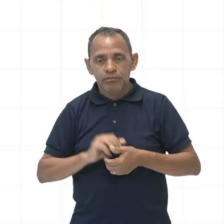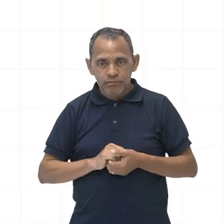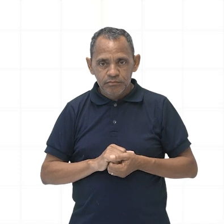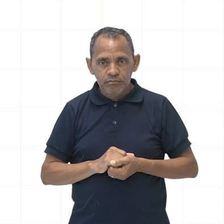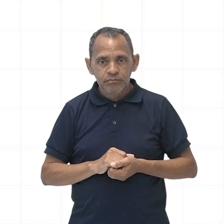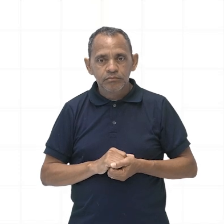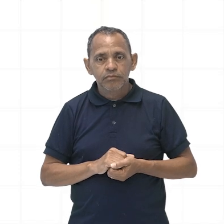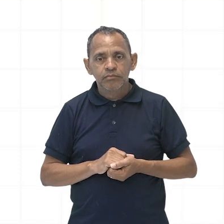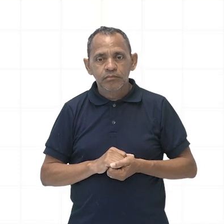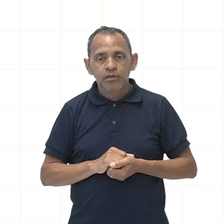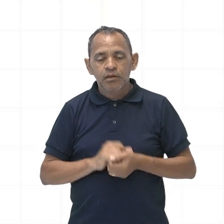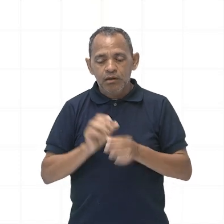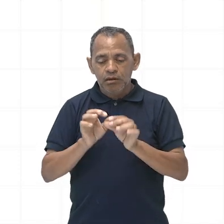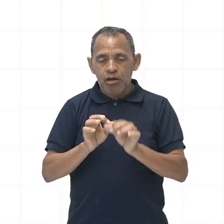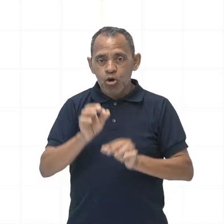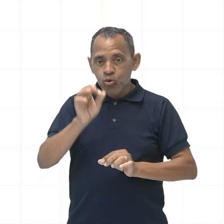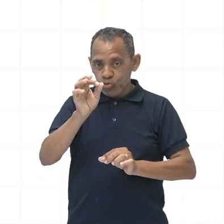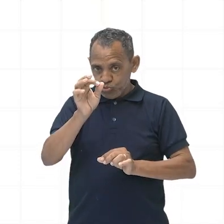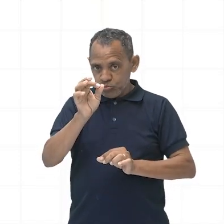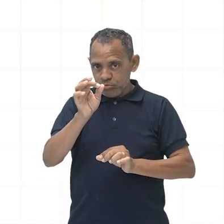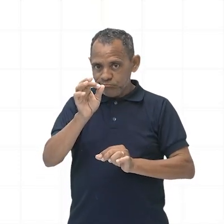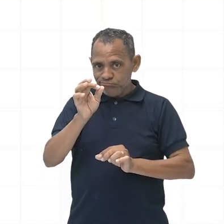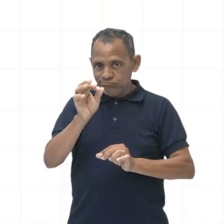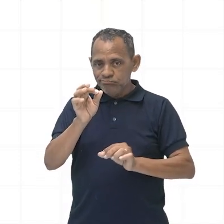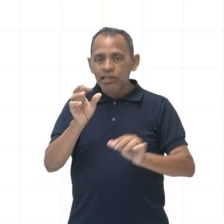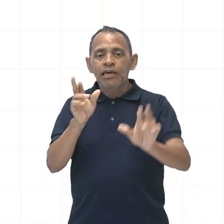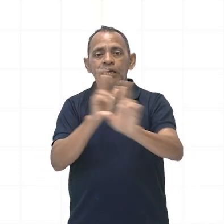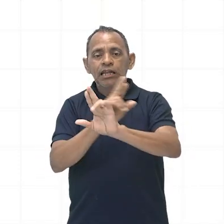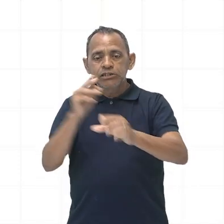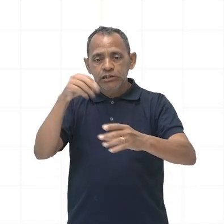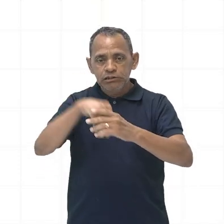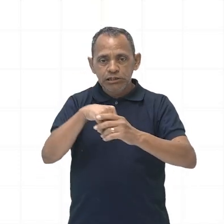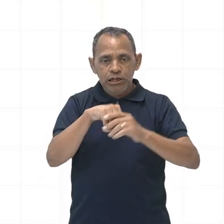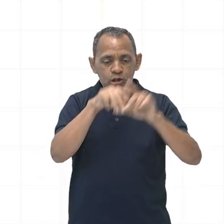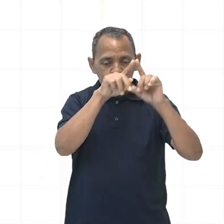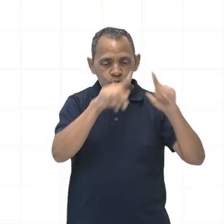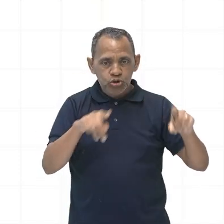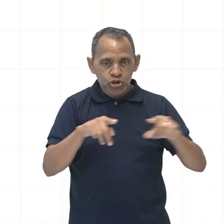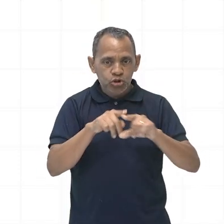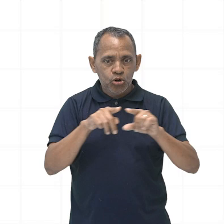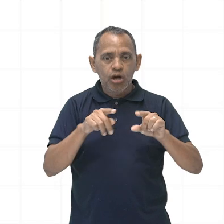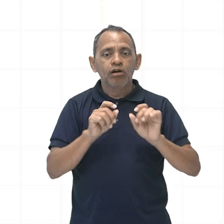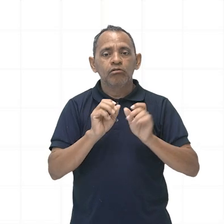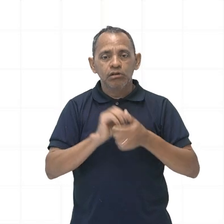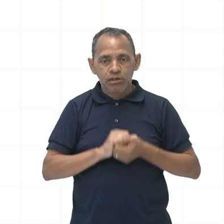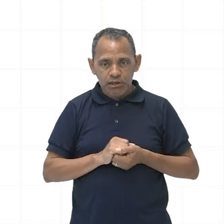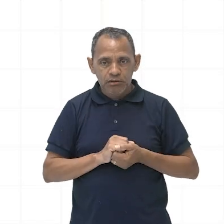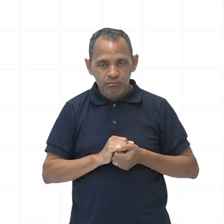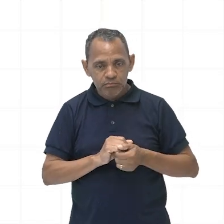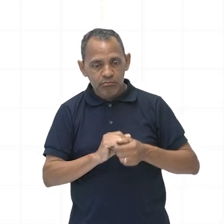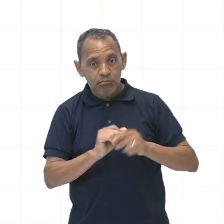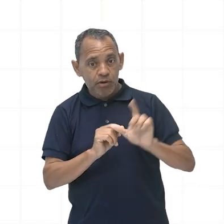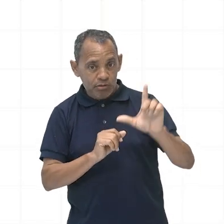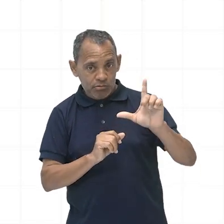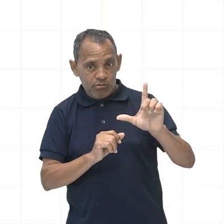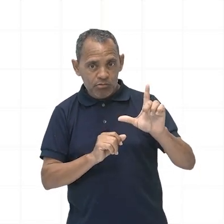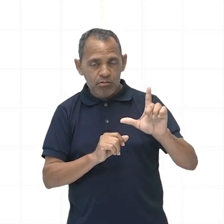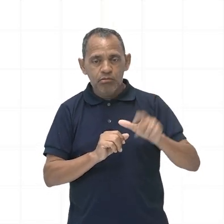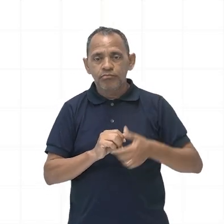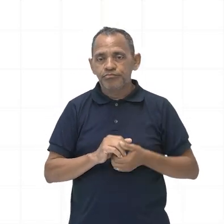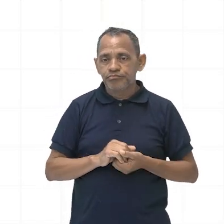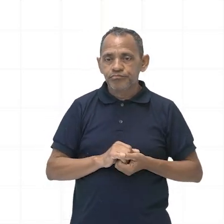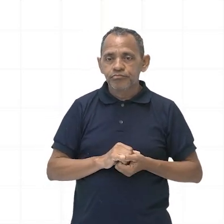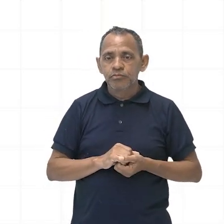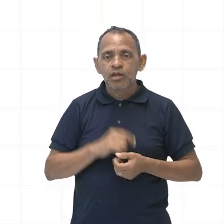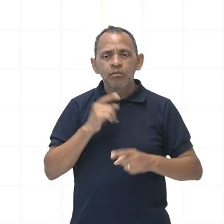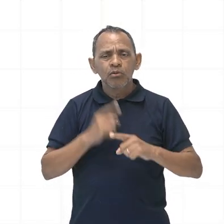da altura relativa no triângulo maior. Por isso que a gente mantém as mesmas letras. Professor, por que que o C é a